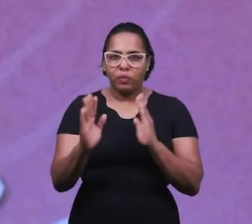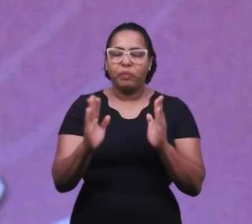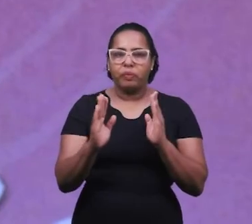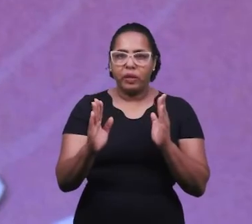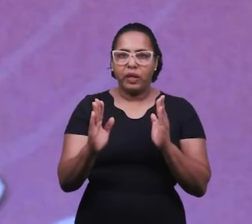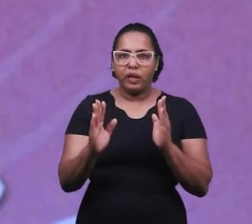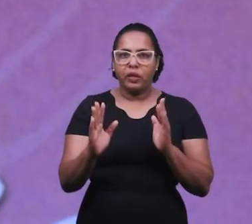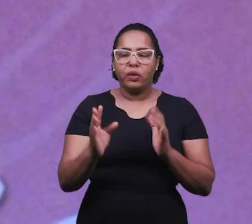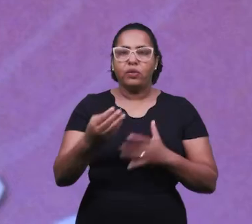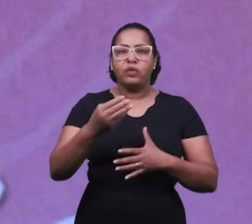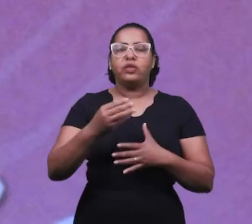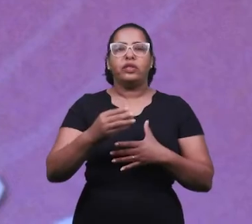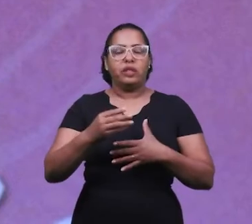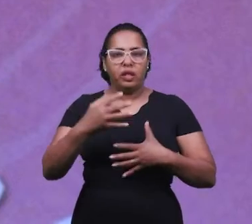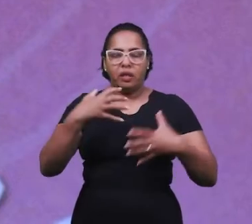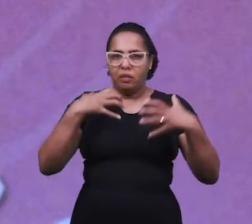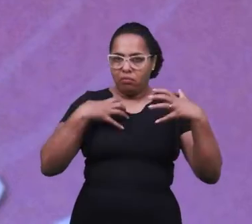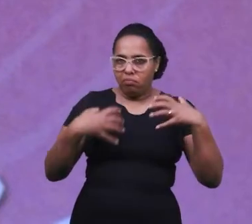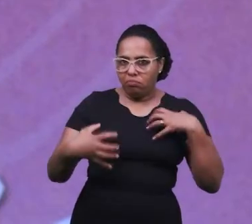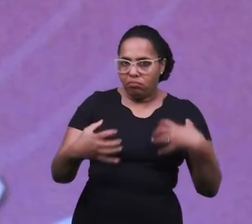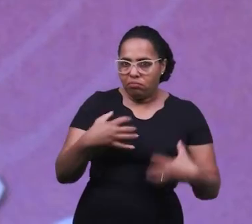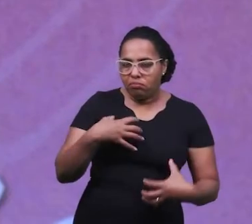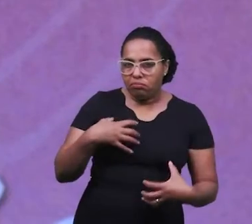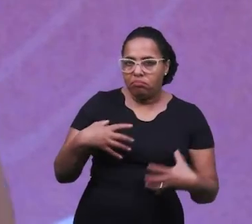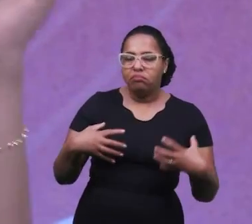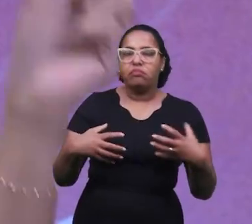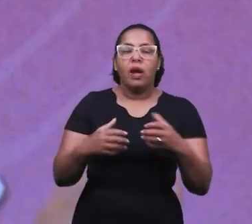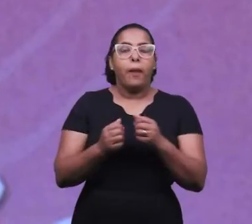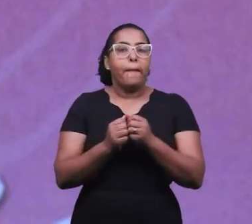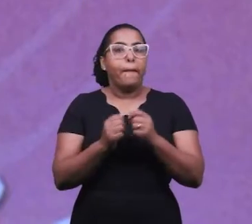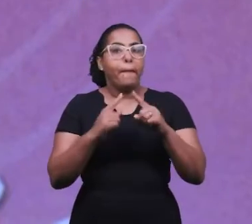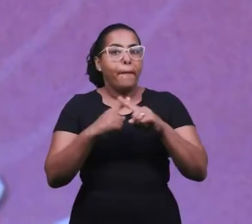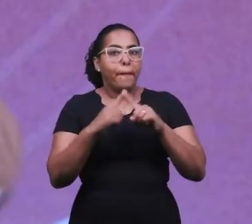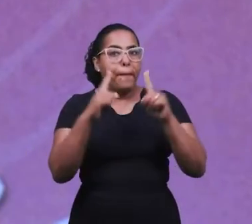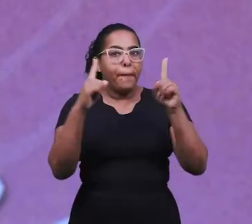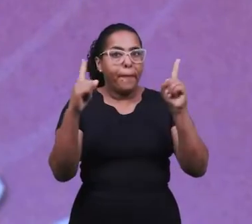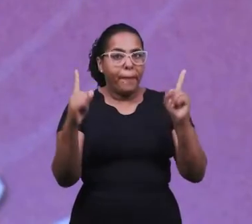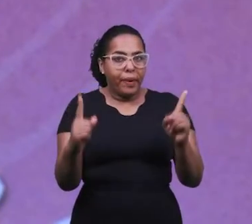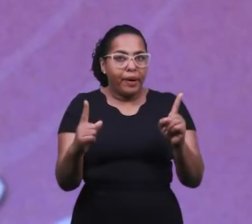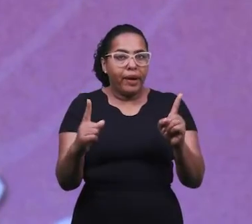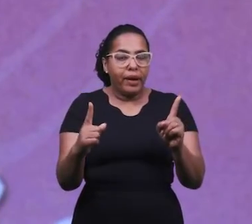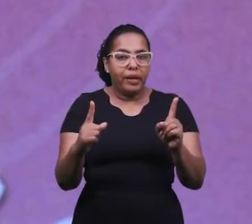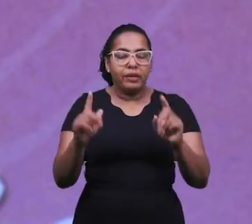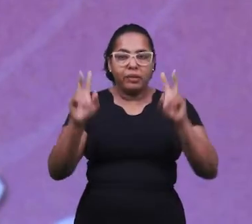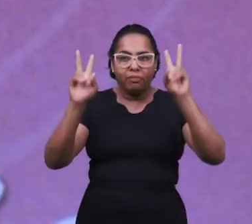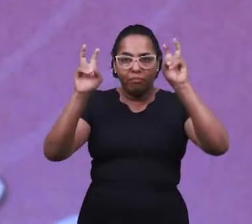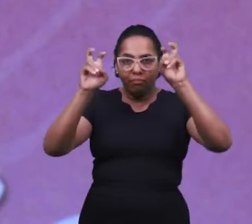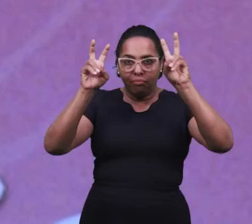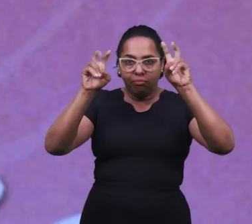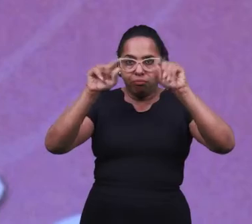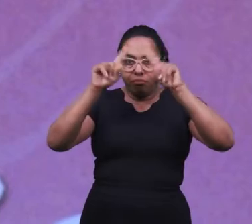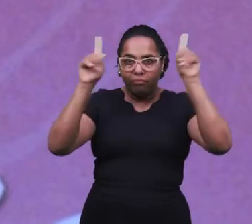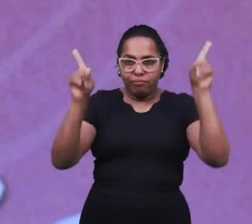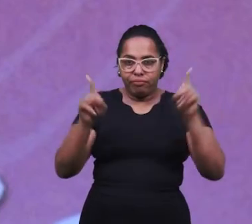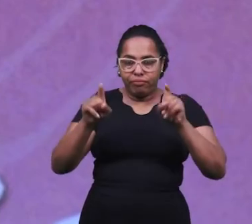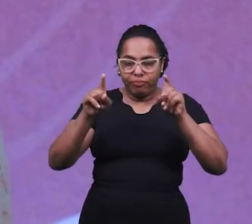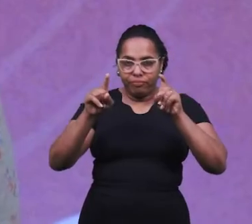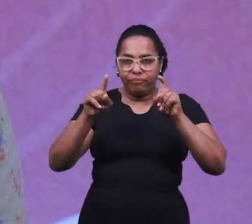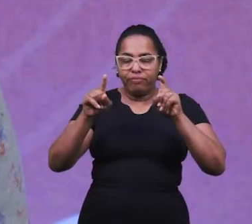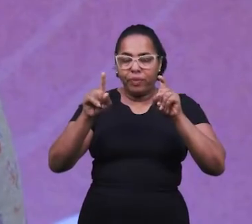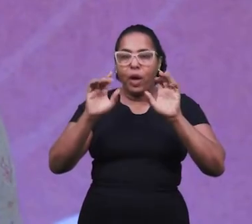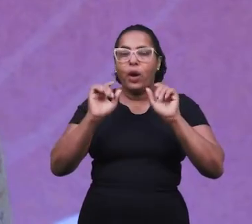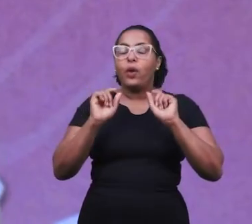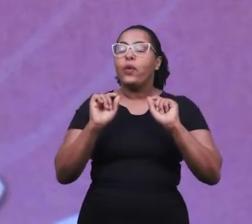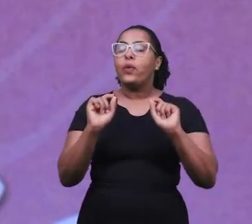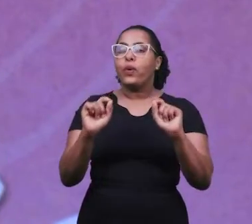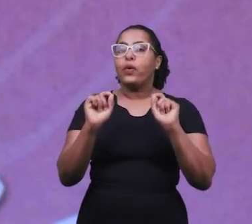senescência, do processo de envelhecimento vocal. Mas aqui vamos abrir um parêntese muito